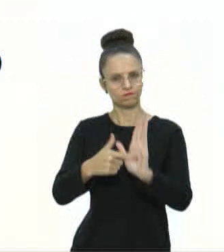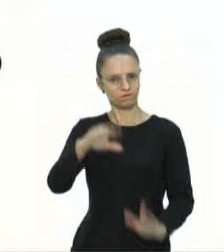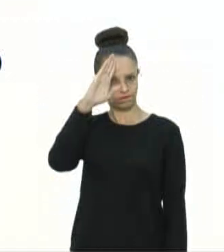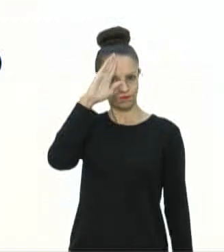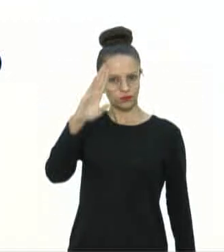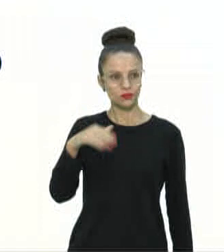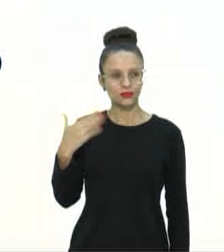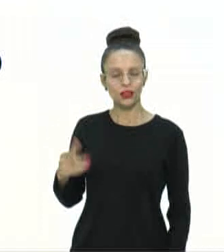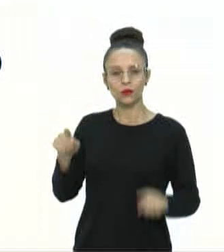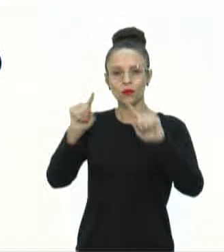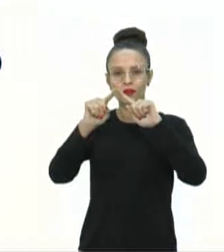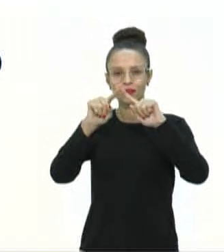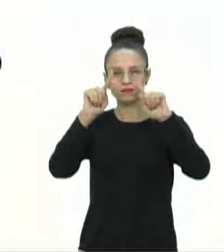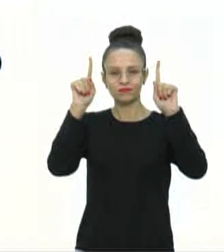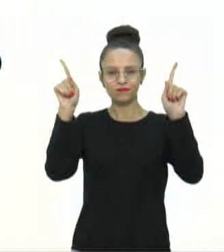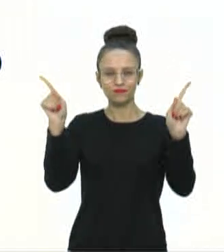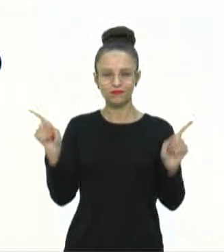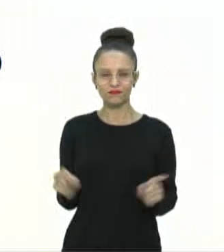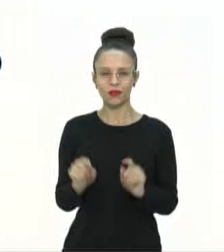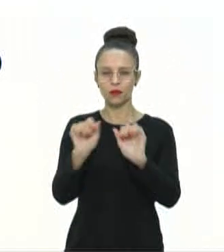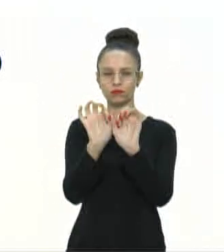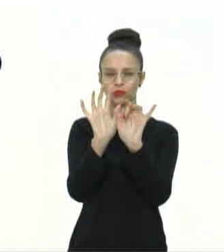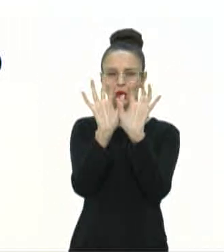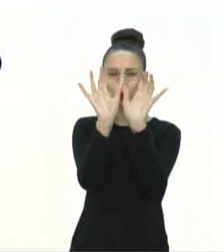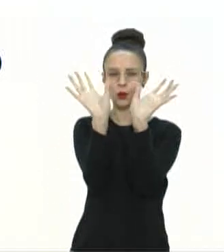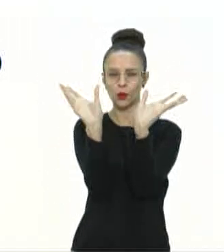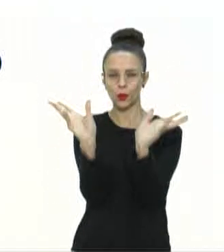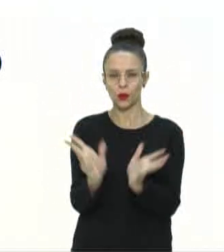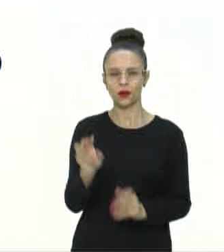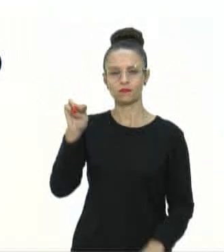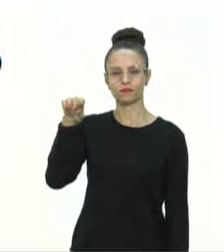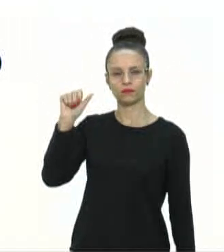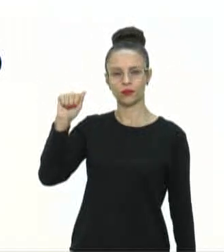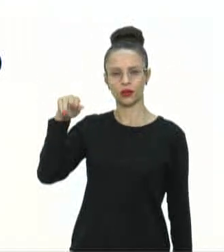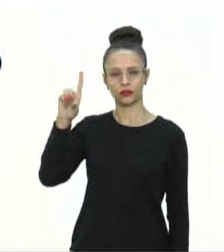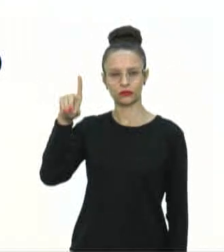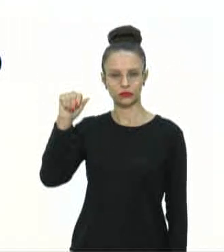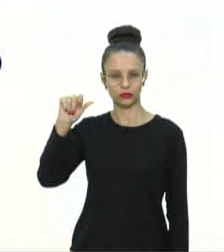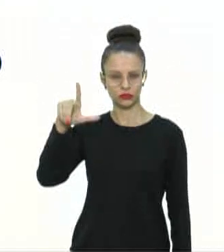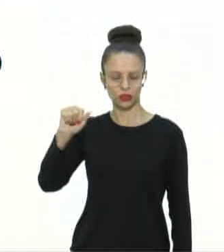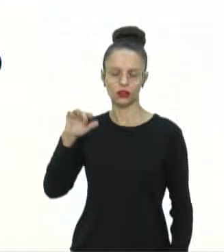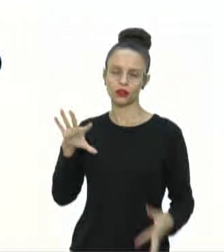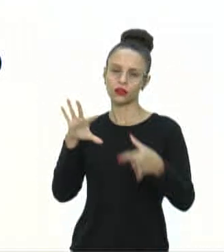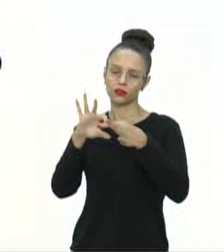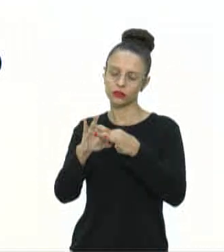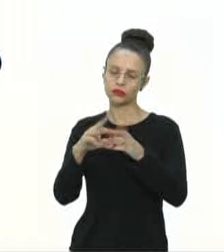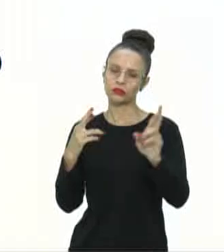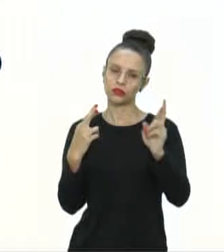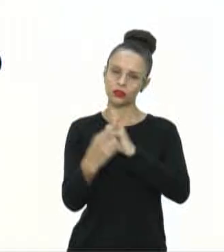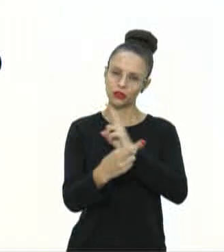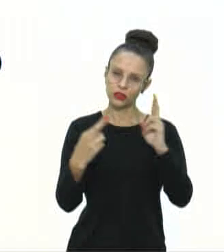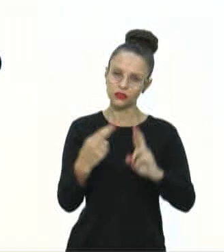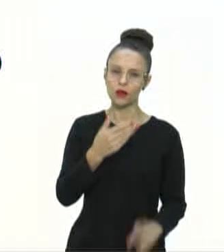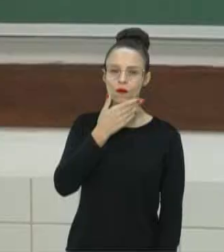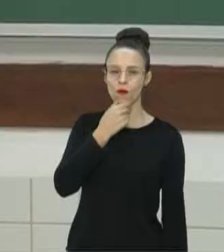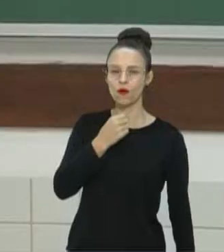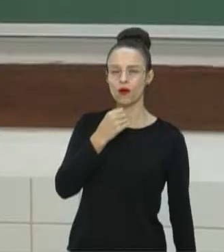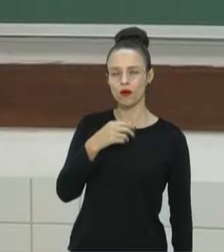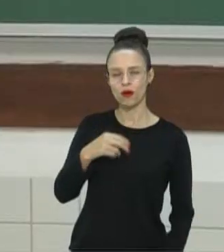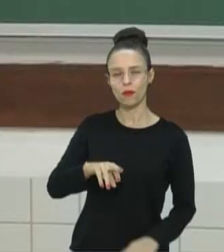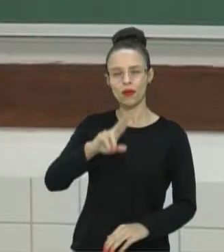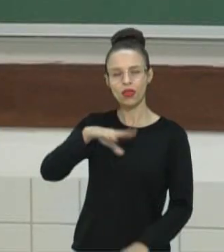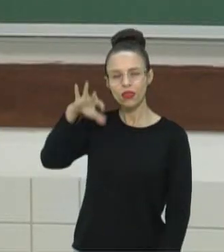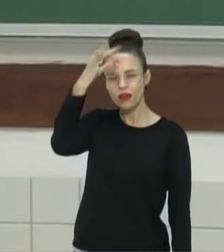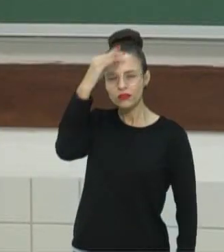a mandala é uma representação geométrica na dinâmica relação entre o homem e o cosmo. Então, vocês